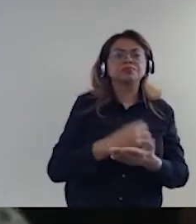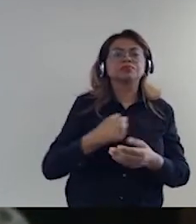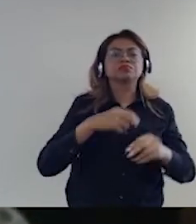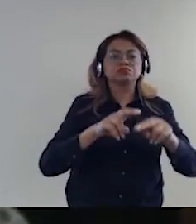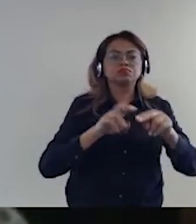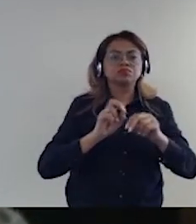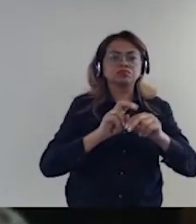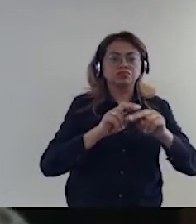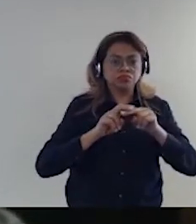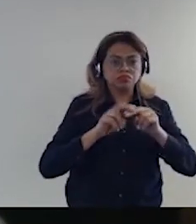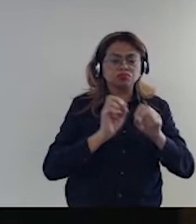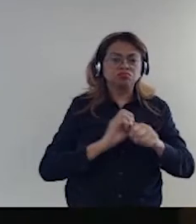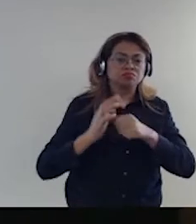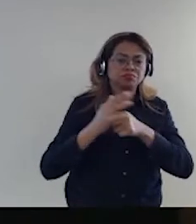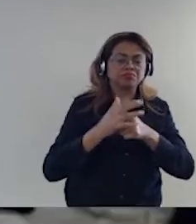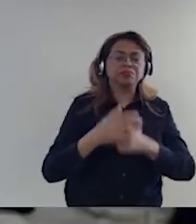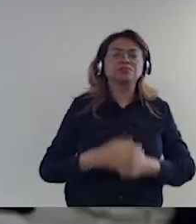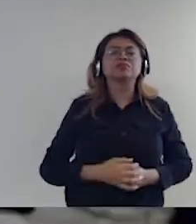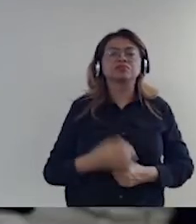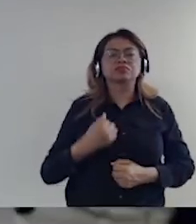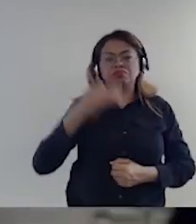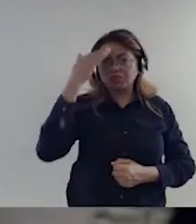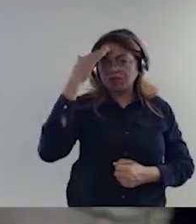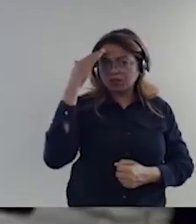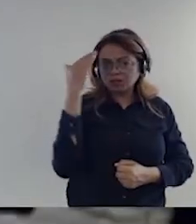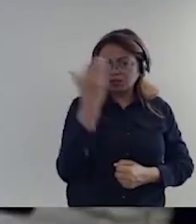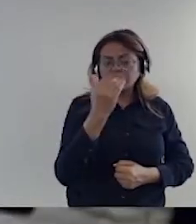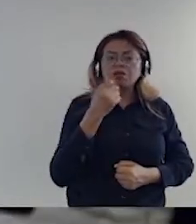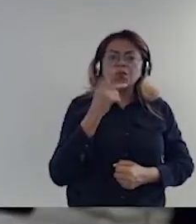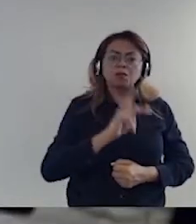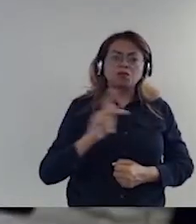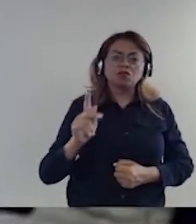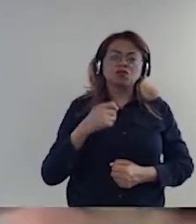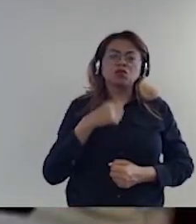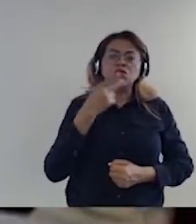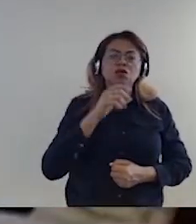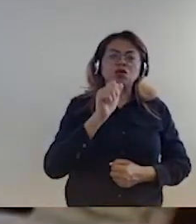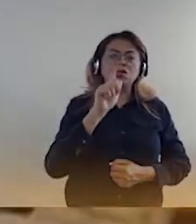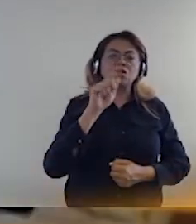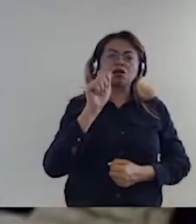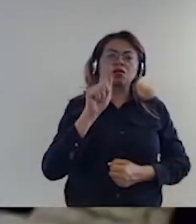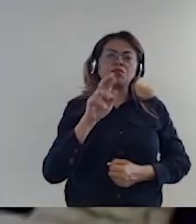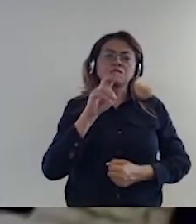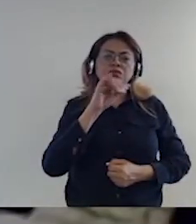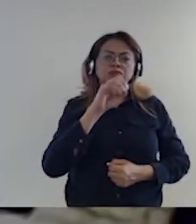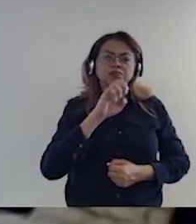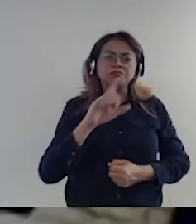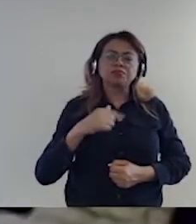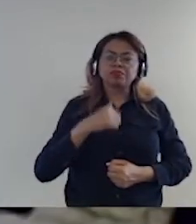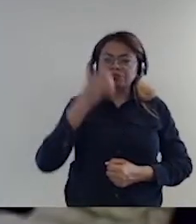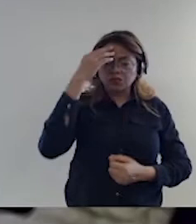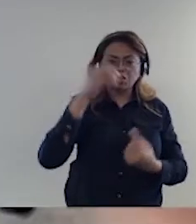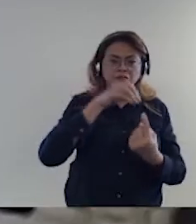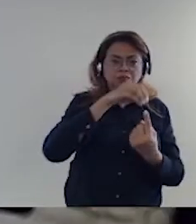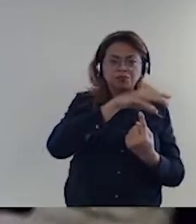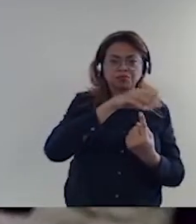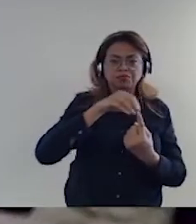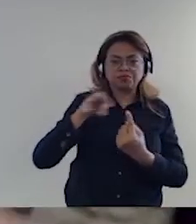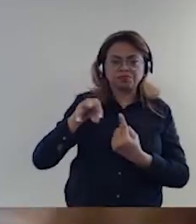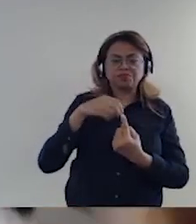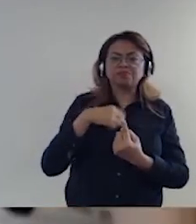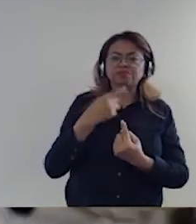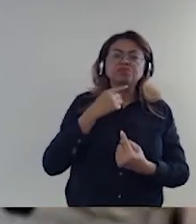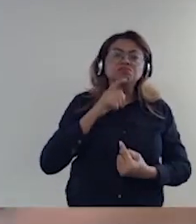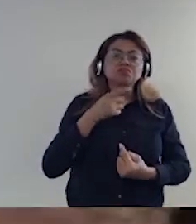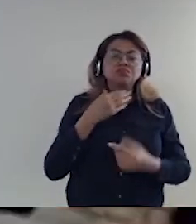pandemia? Obrigada, professor Gabriel Rocha Furtado. Começo por agradecer a moderação e a pergunta que me lança.